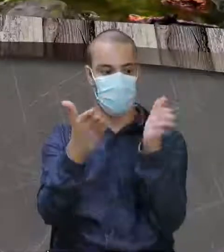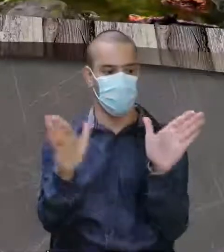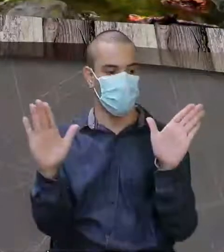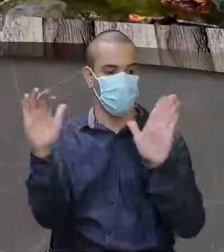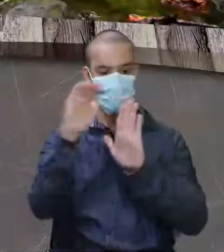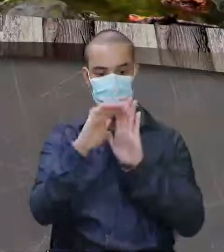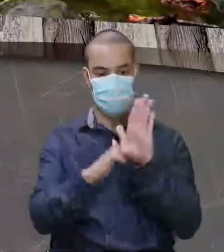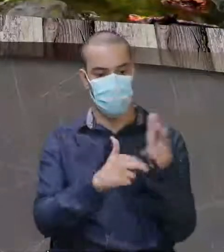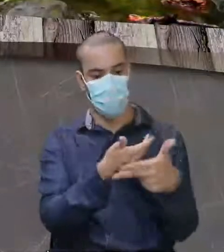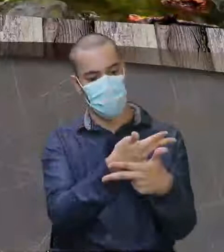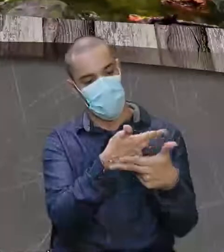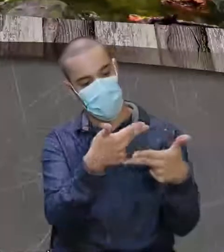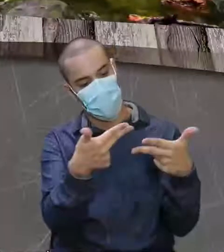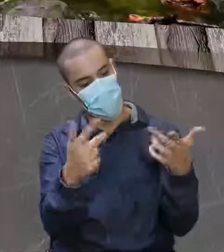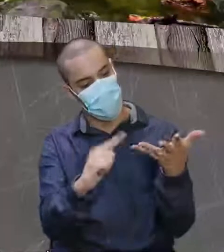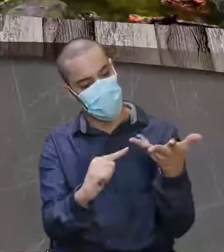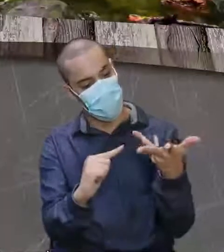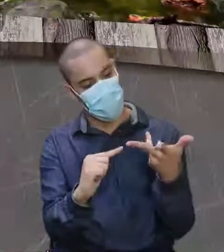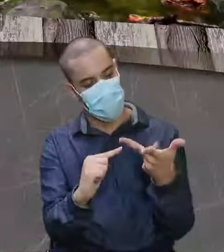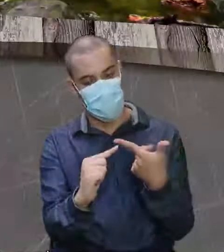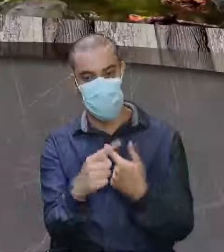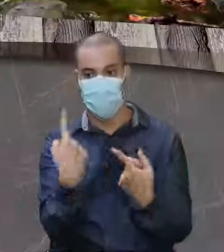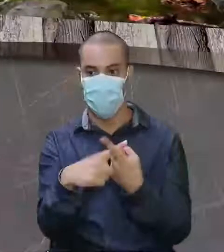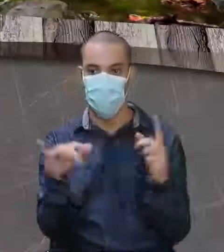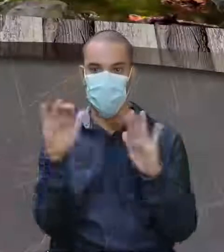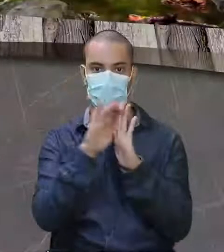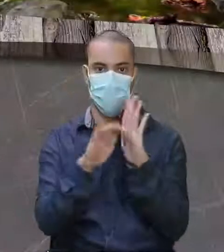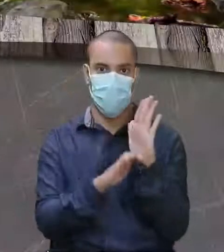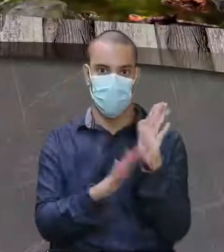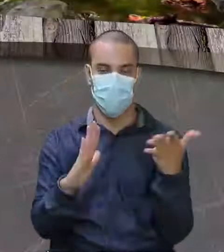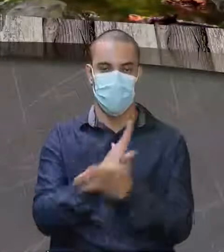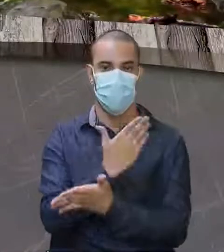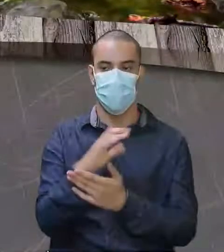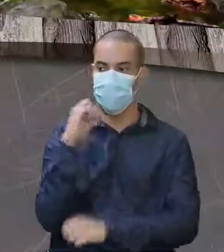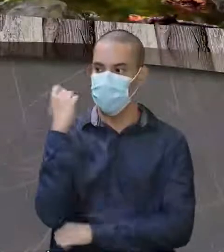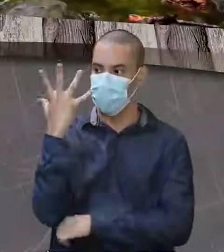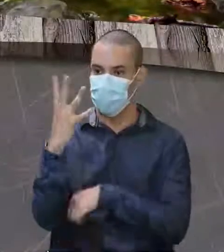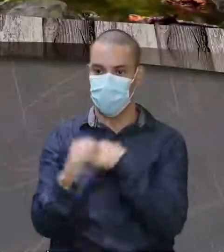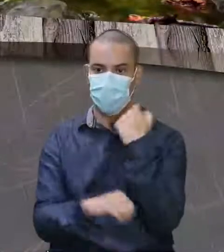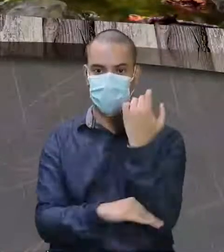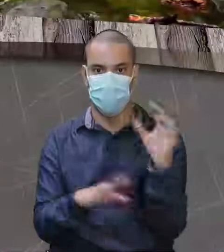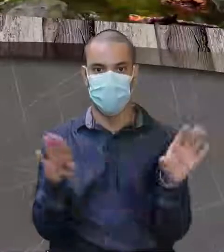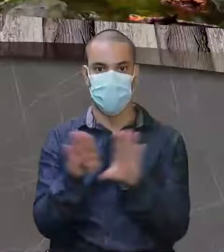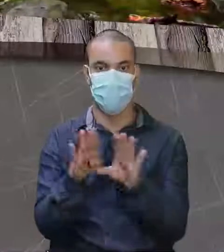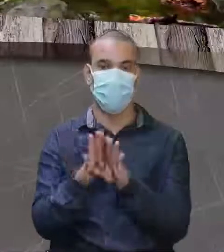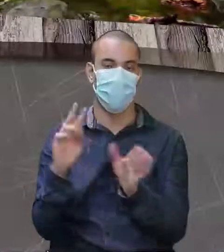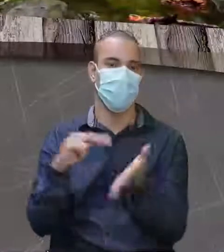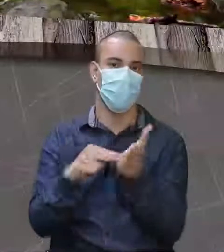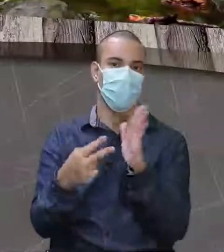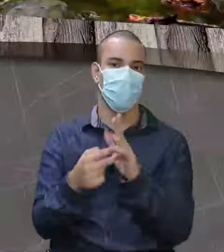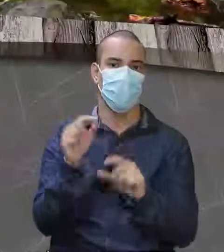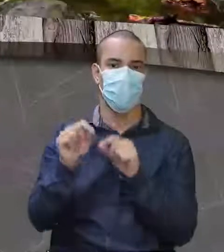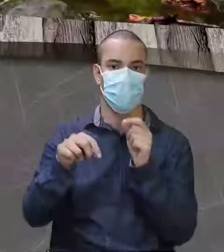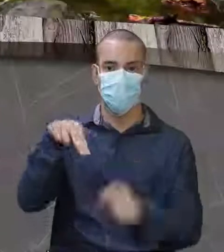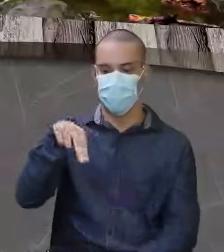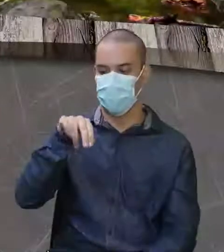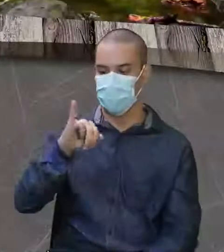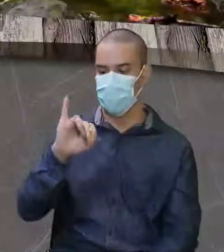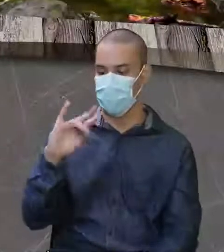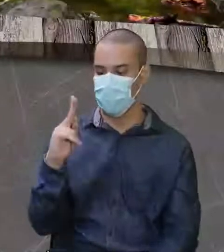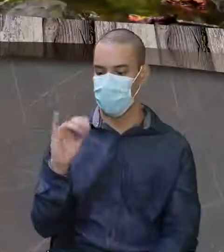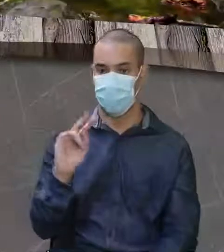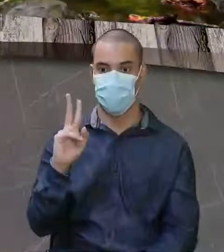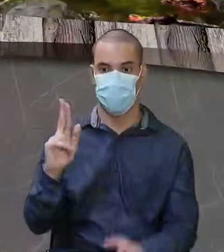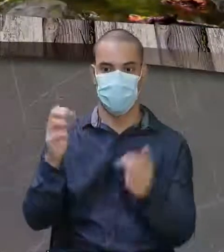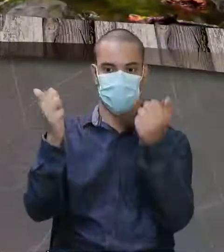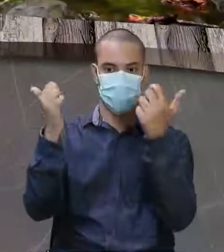envolve outros fatores ambientais, tá? Eu estou falando de que o nicho, ele, como eu falei